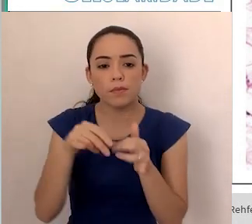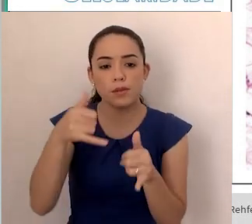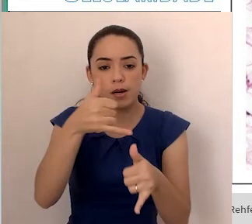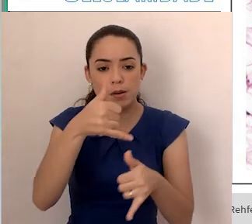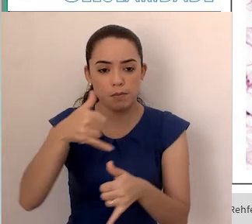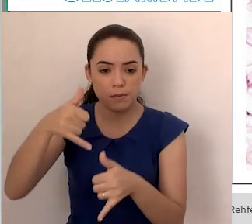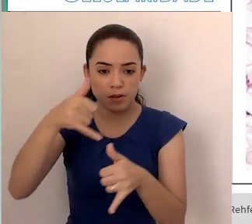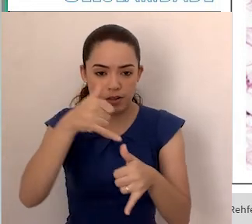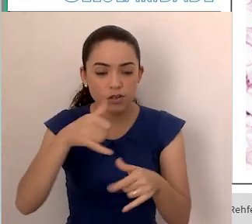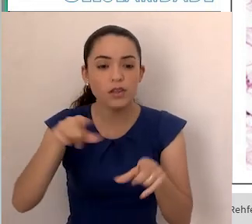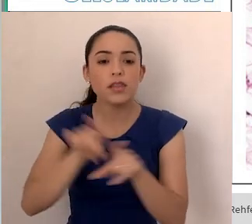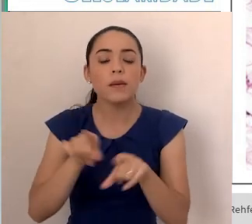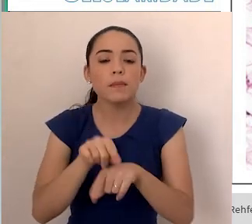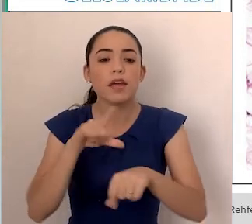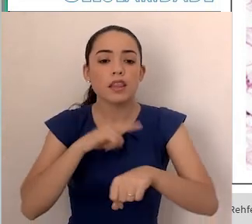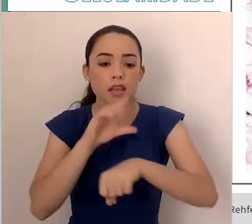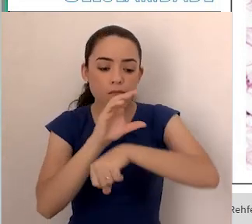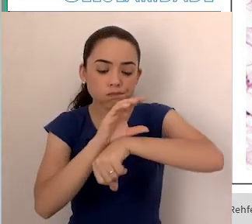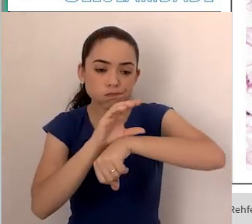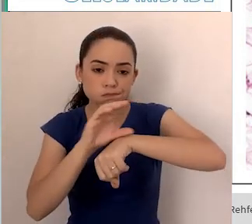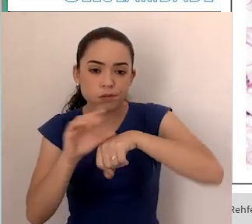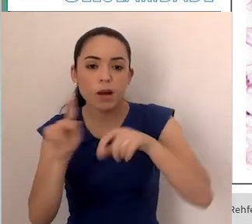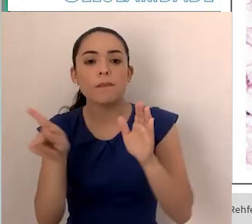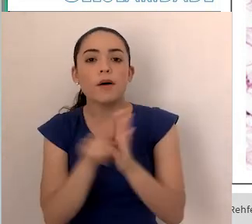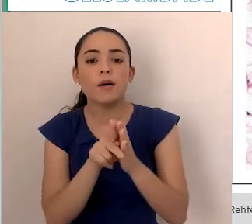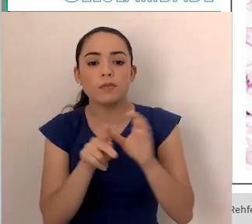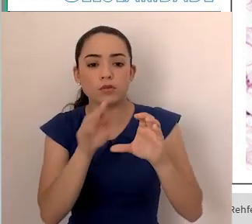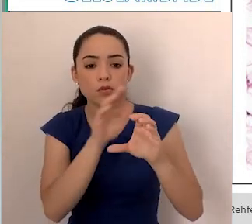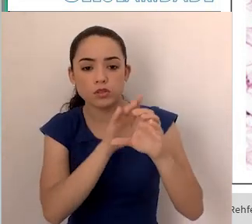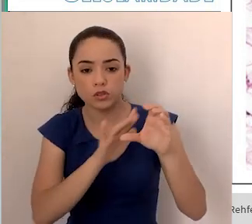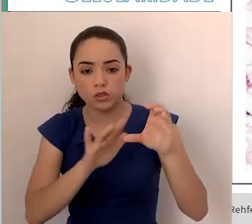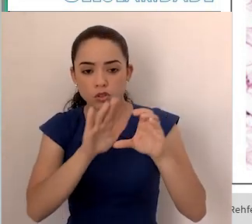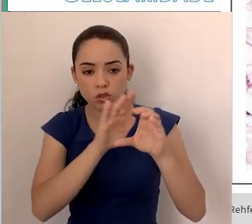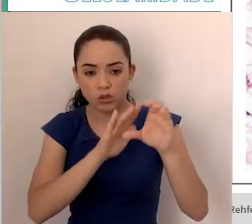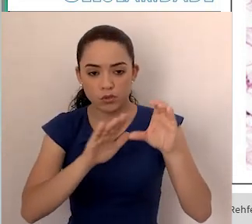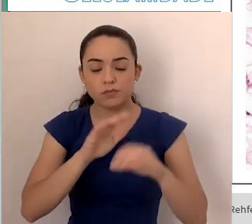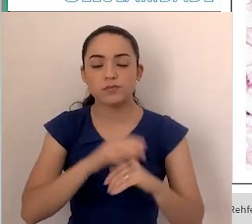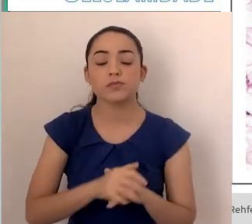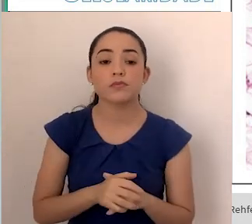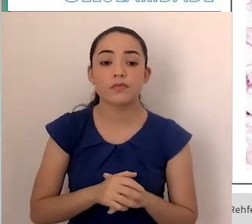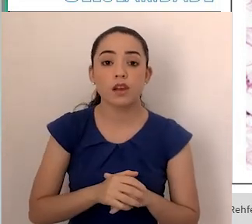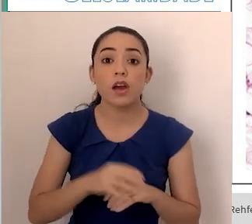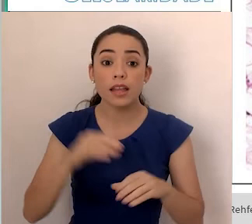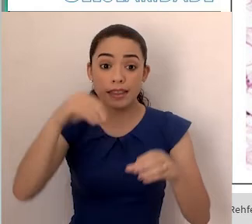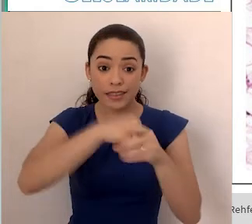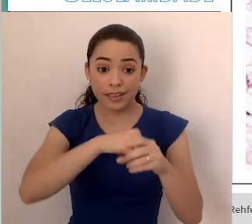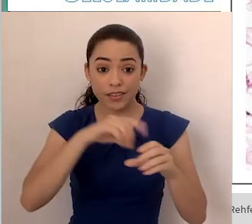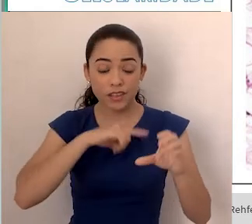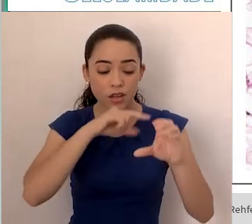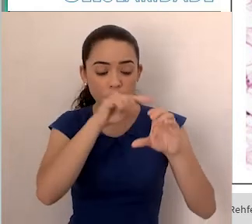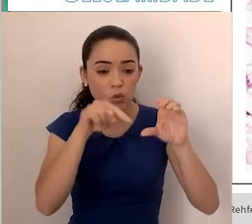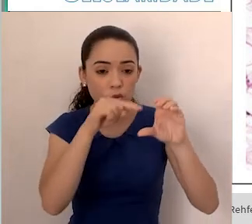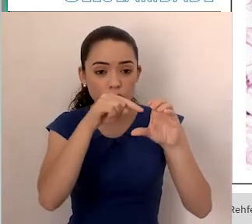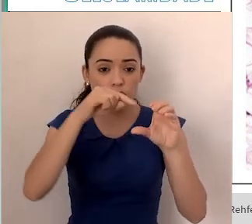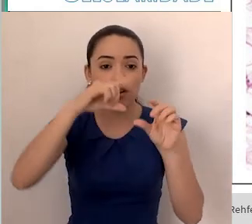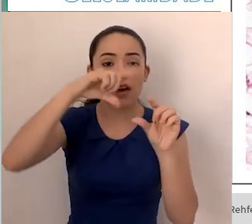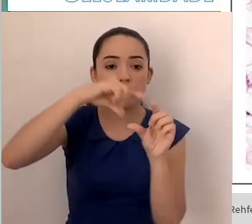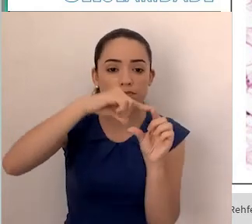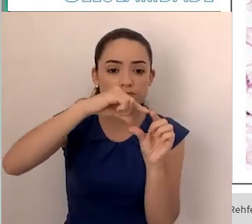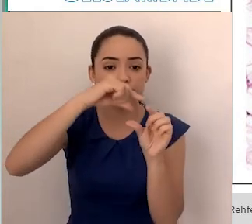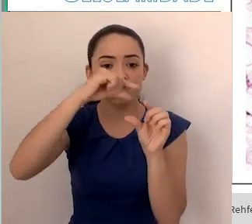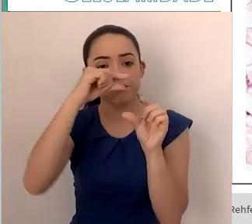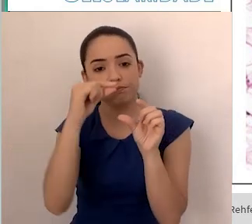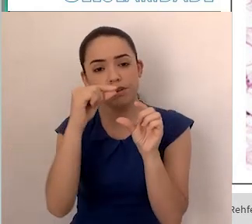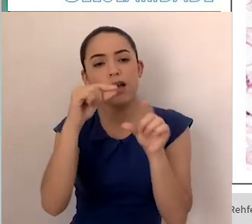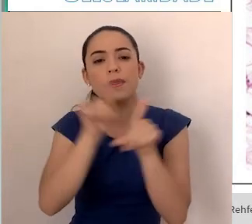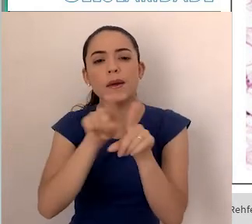lipídica grande e unilocular, rodeado por uma camada de citoplasma. Dentro do adipócito, o núcleo é